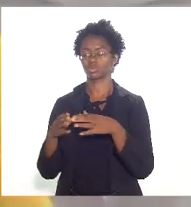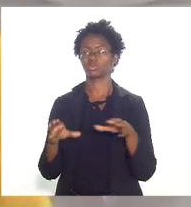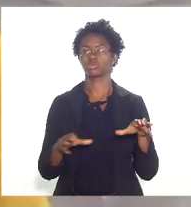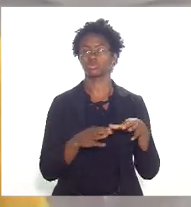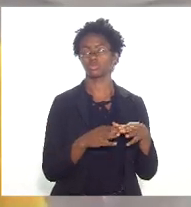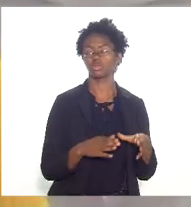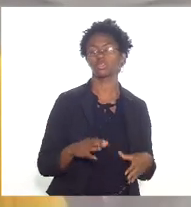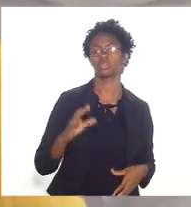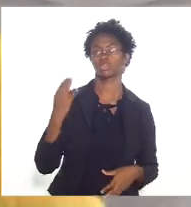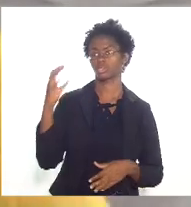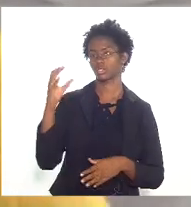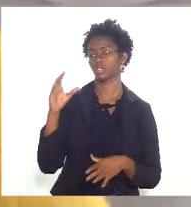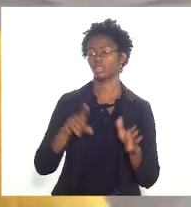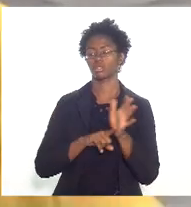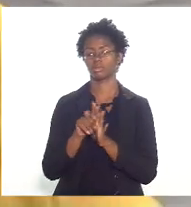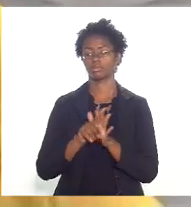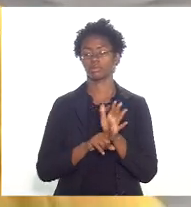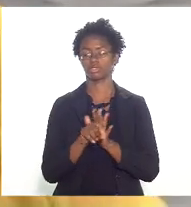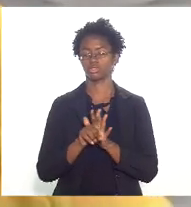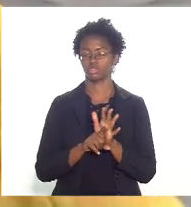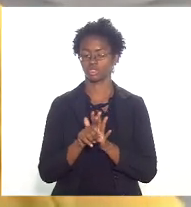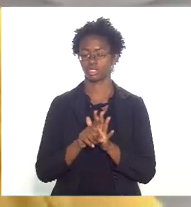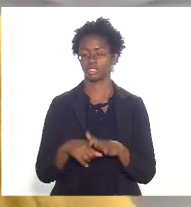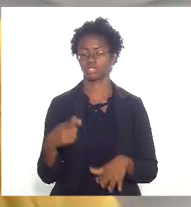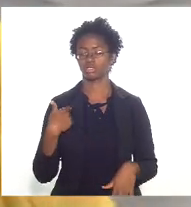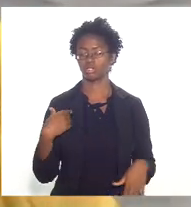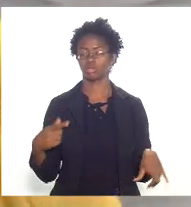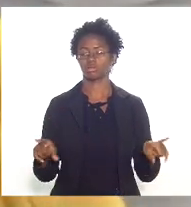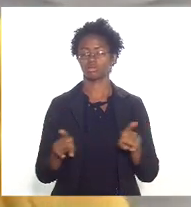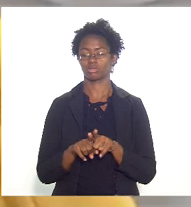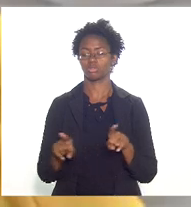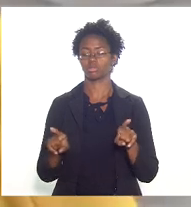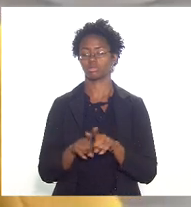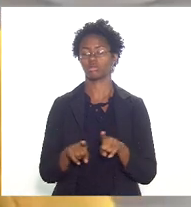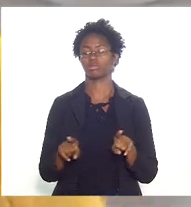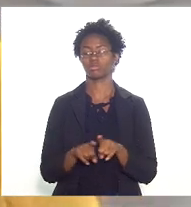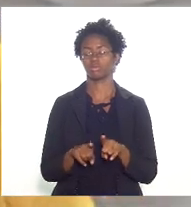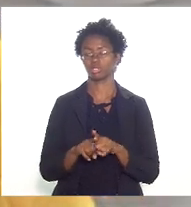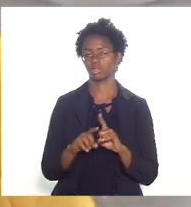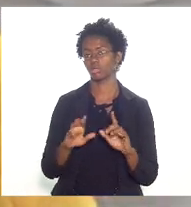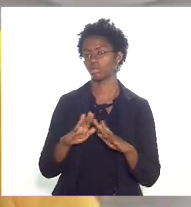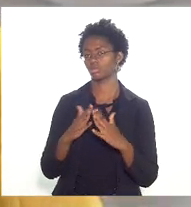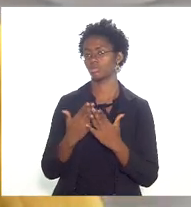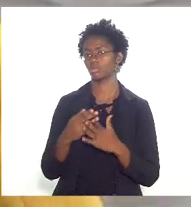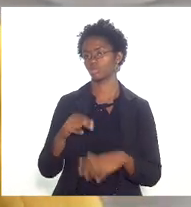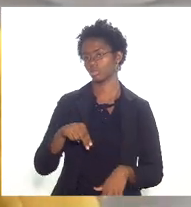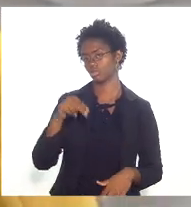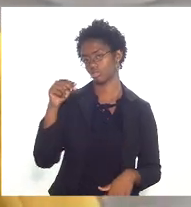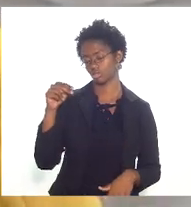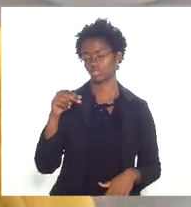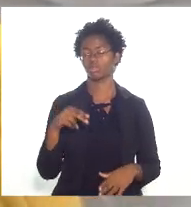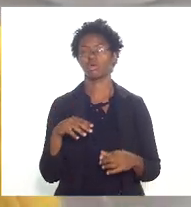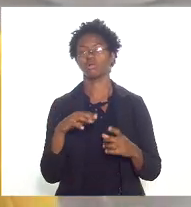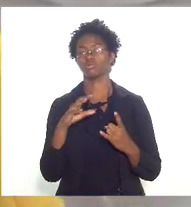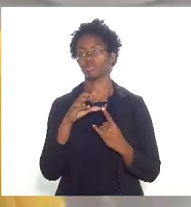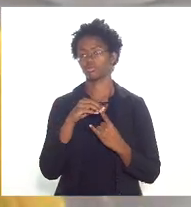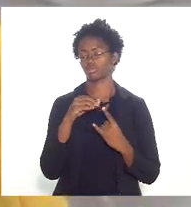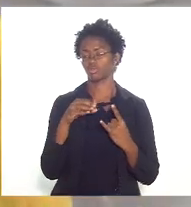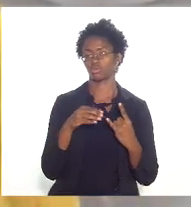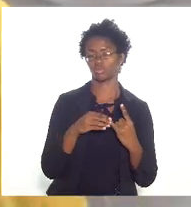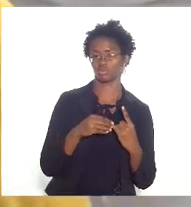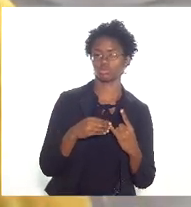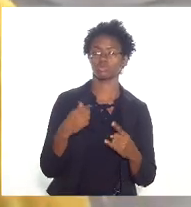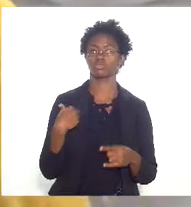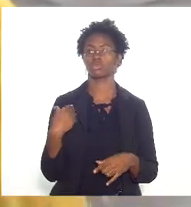Ciência da pesquisa e assim tem sido feito com a escola nacional de saúde pública da Fiocruz eu